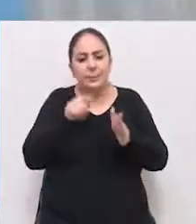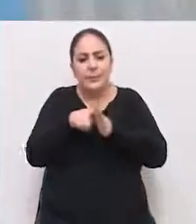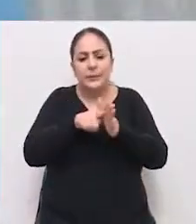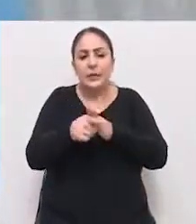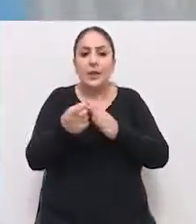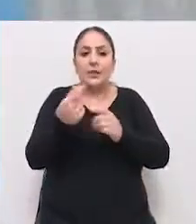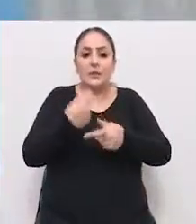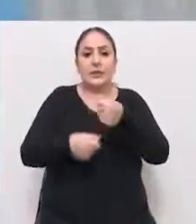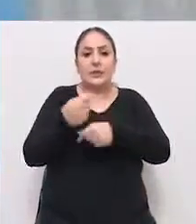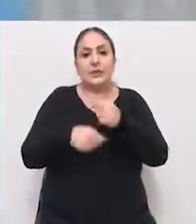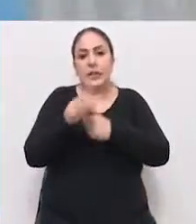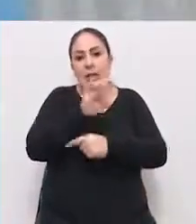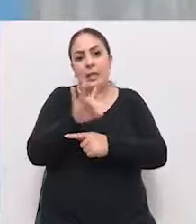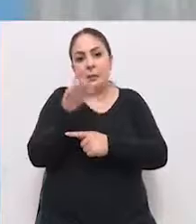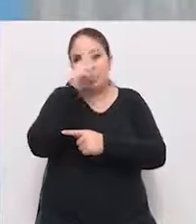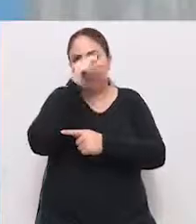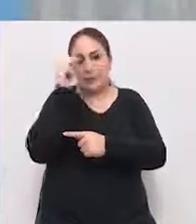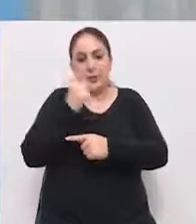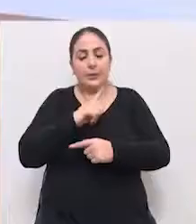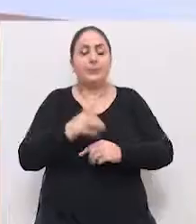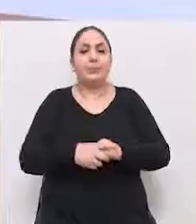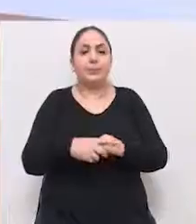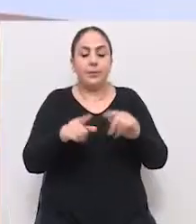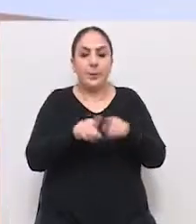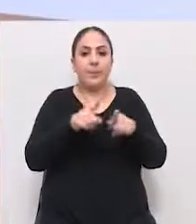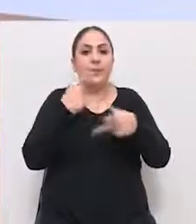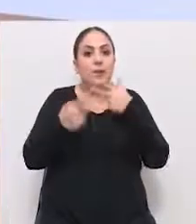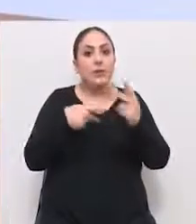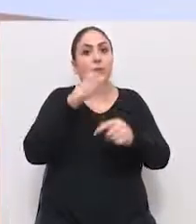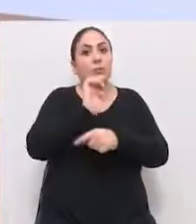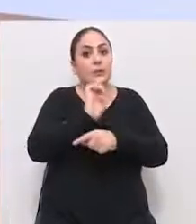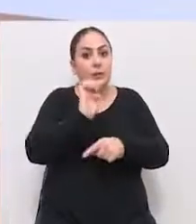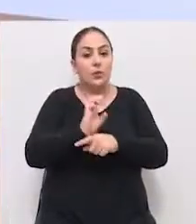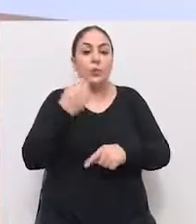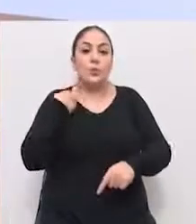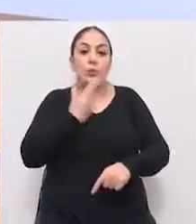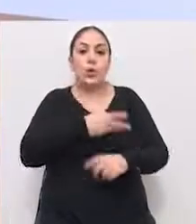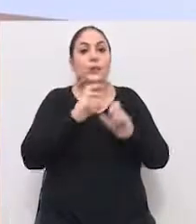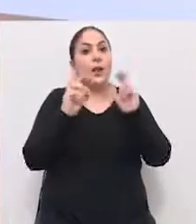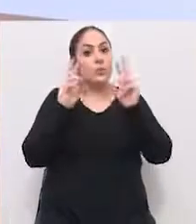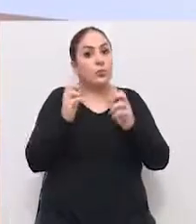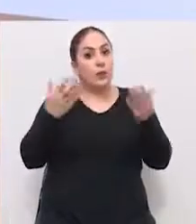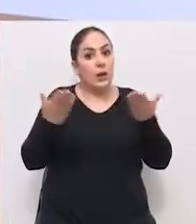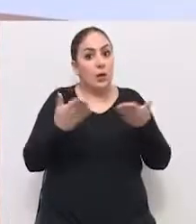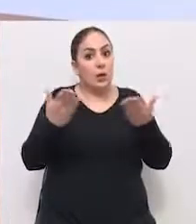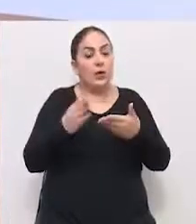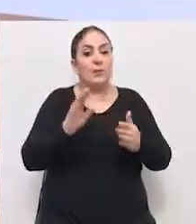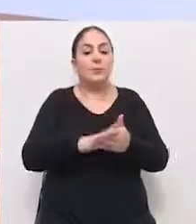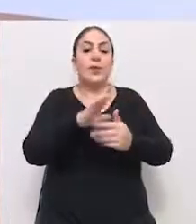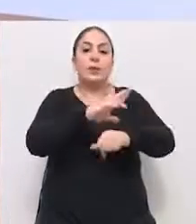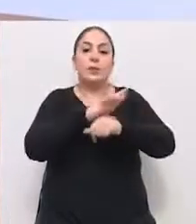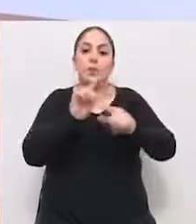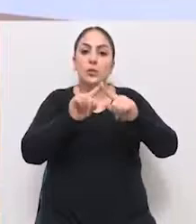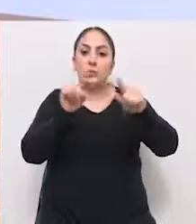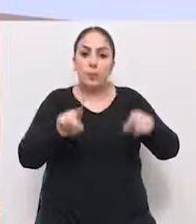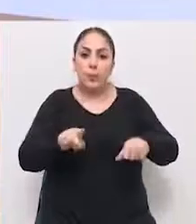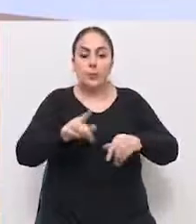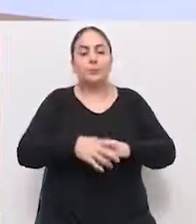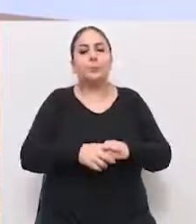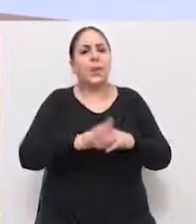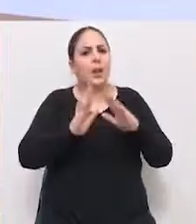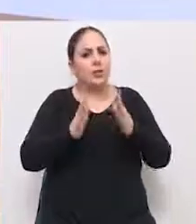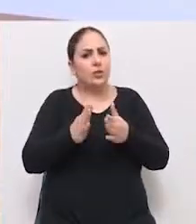situação financeira que cada município apresenta. E ainda falando do Estado, o nosso assunto agora é a